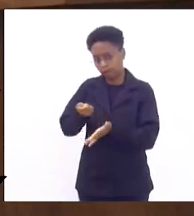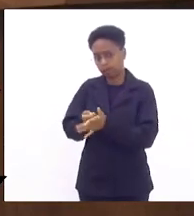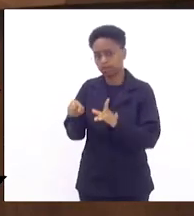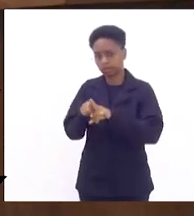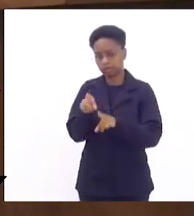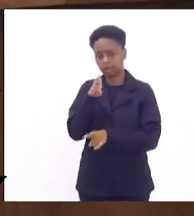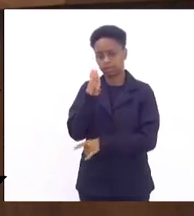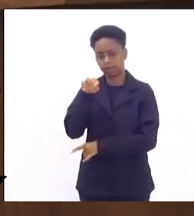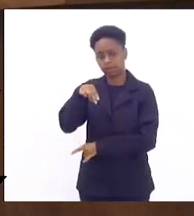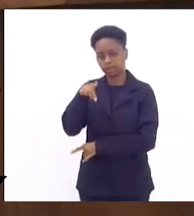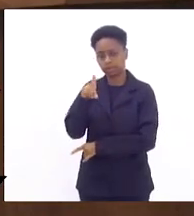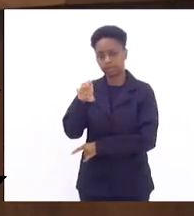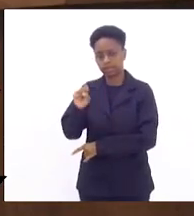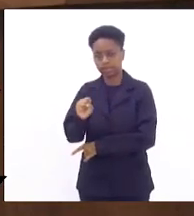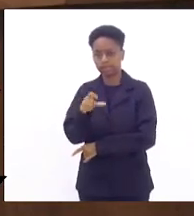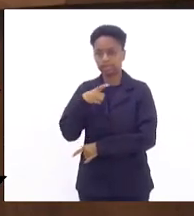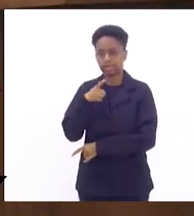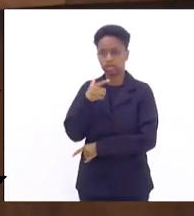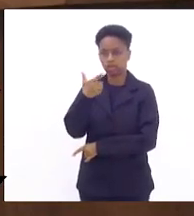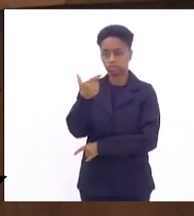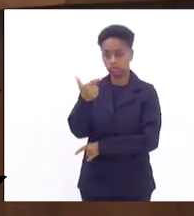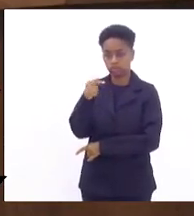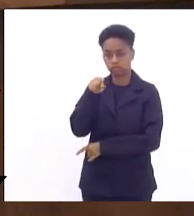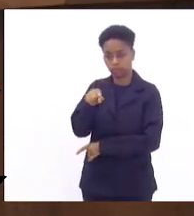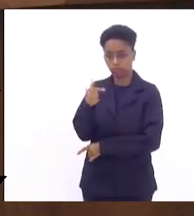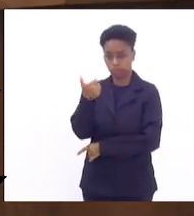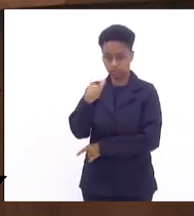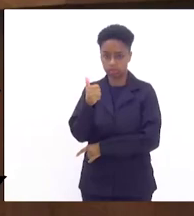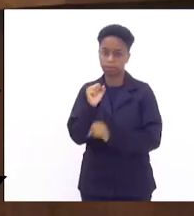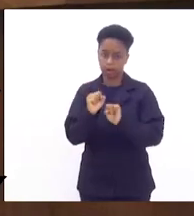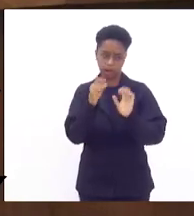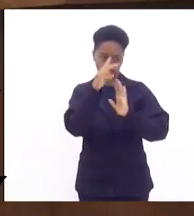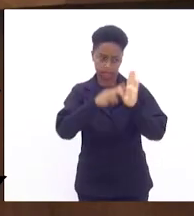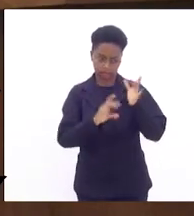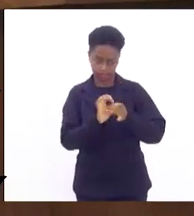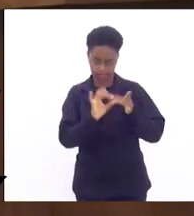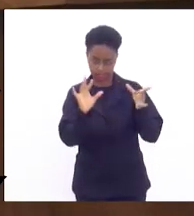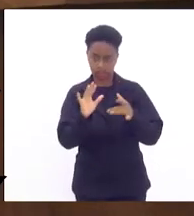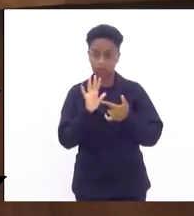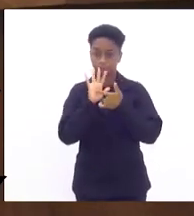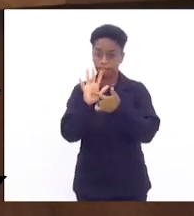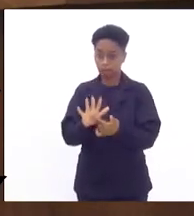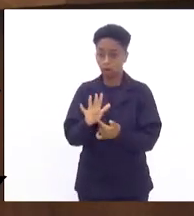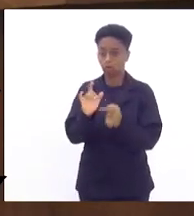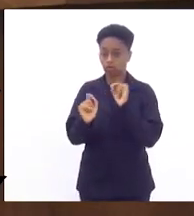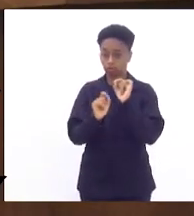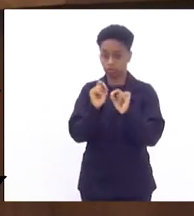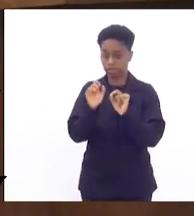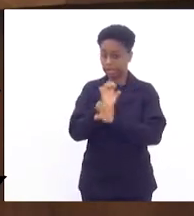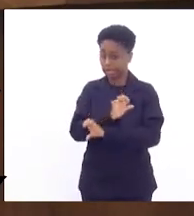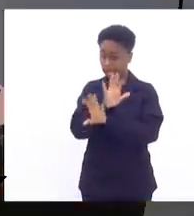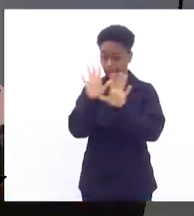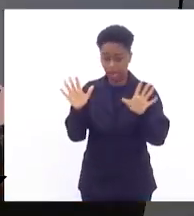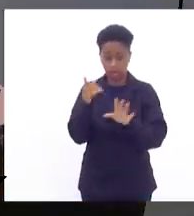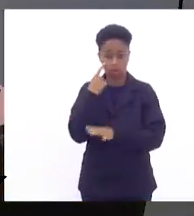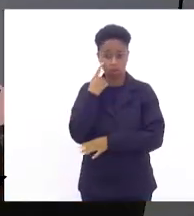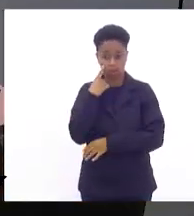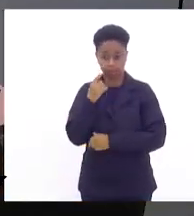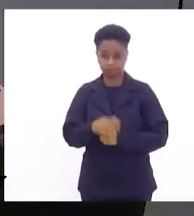com a cláusula 12.11. Pode ler, por favor. A cláusula 12.11, Excelência, é bem clara ao dizer o